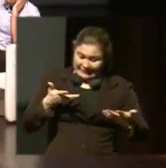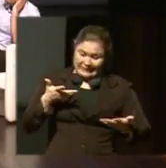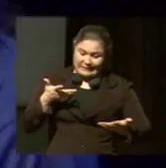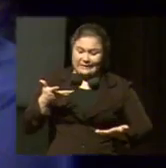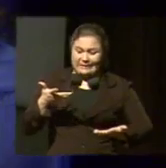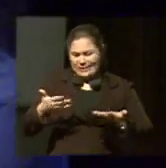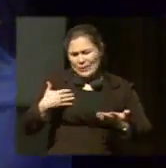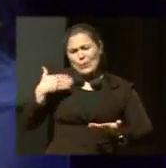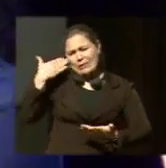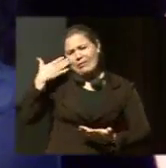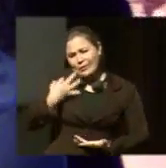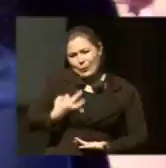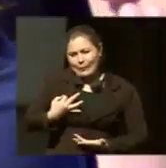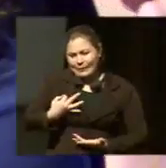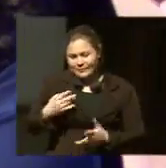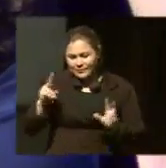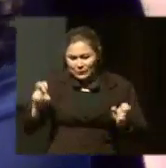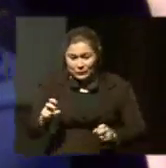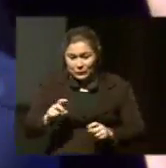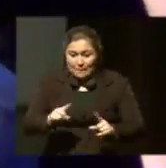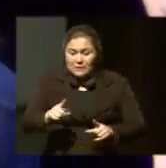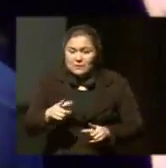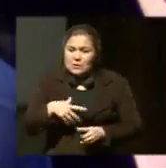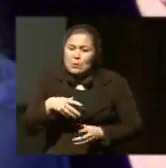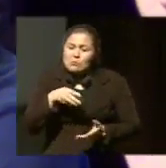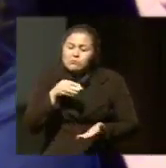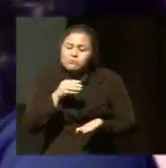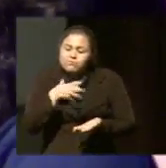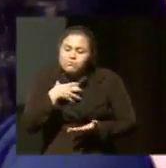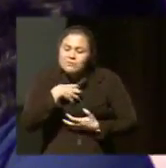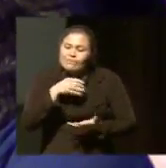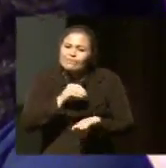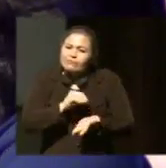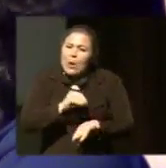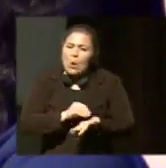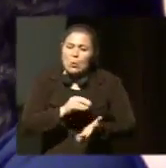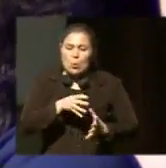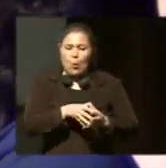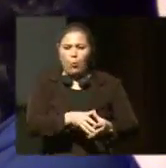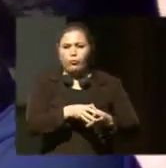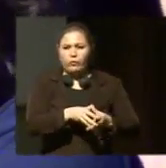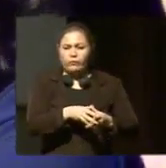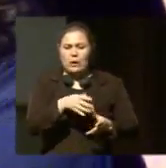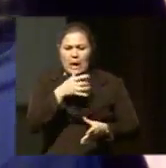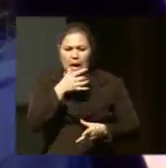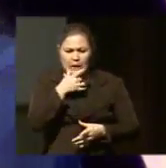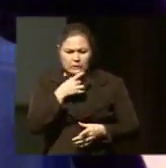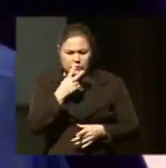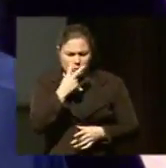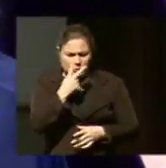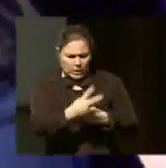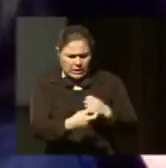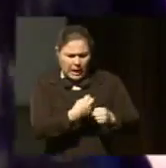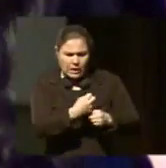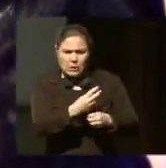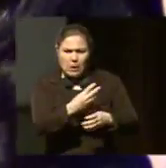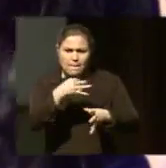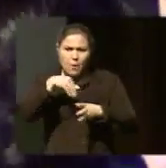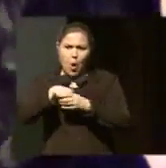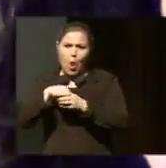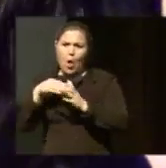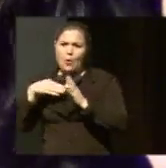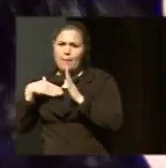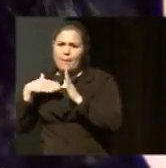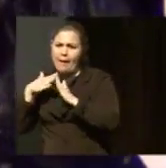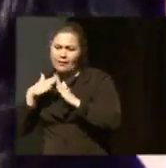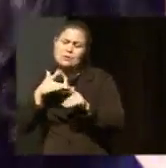bem a situação, mas eu sinto muita falta do convívio com ela. Ela viveu, acho que 2 anos lá em casa, claro, com seus